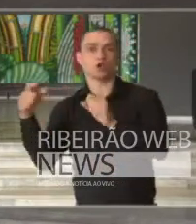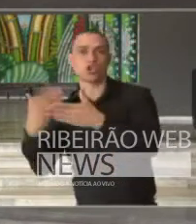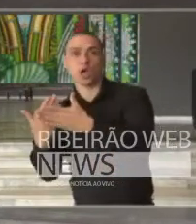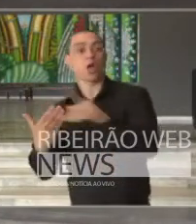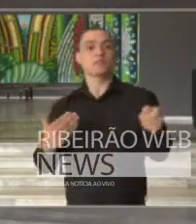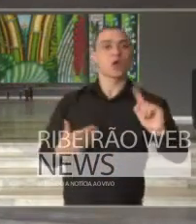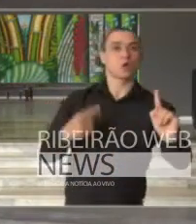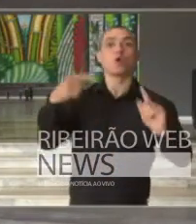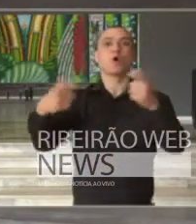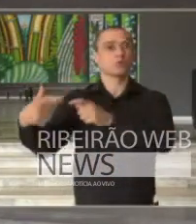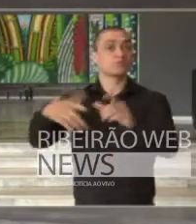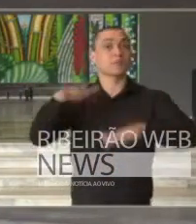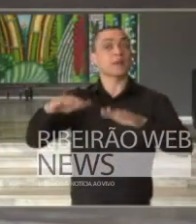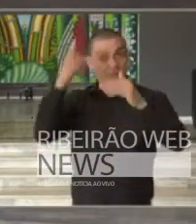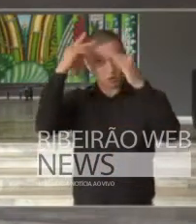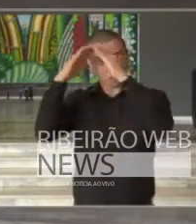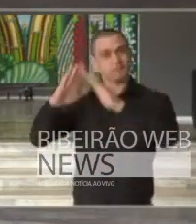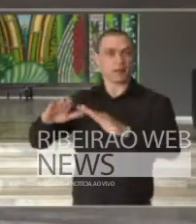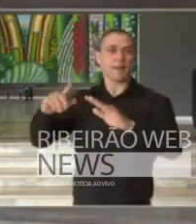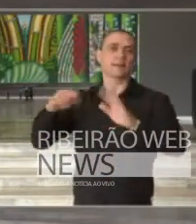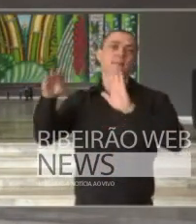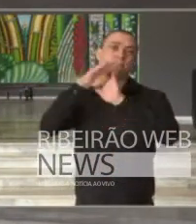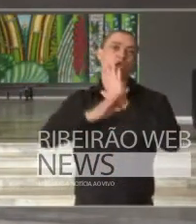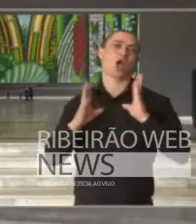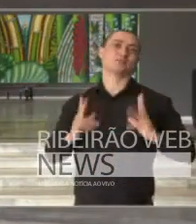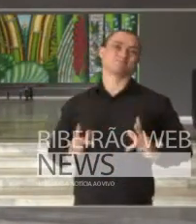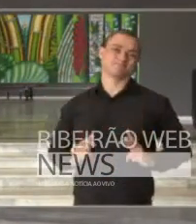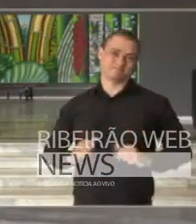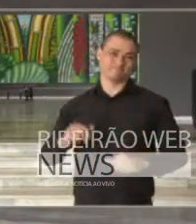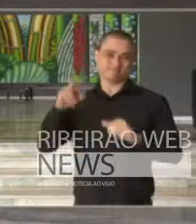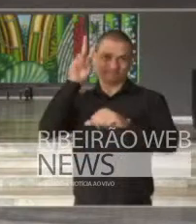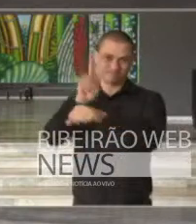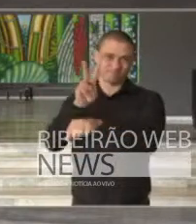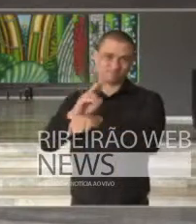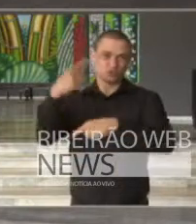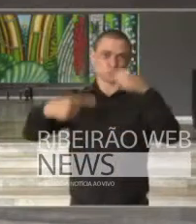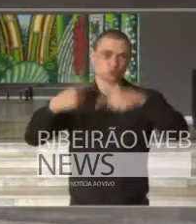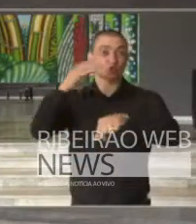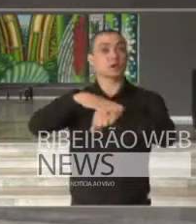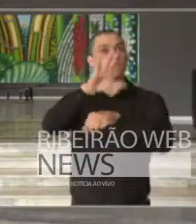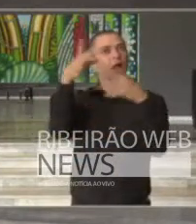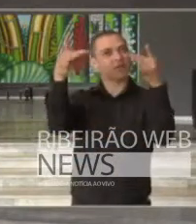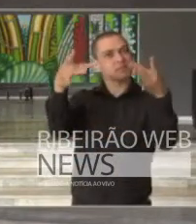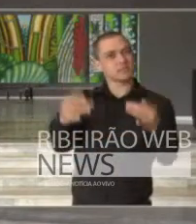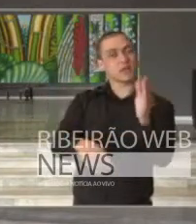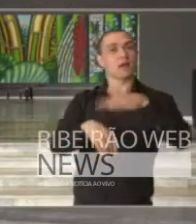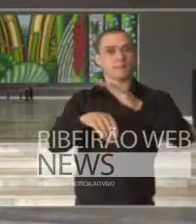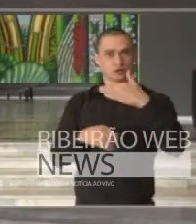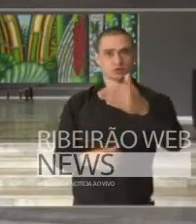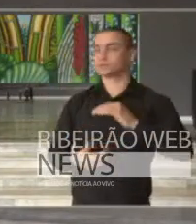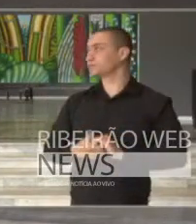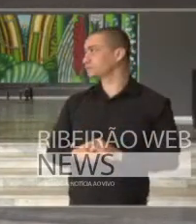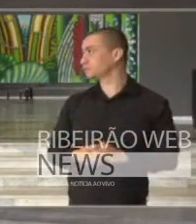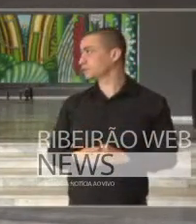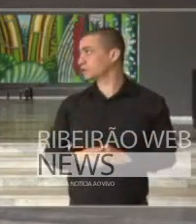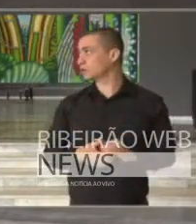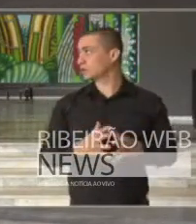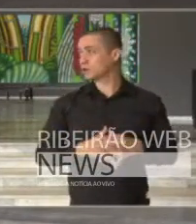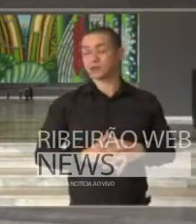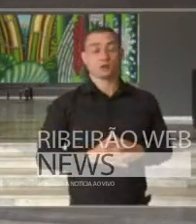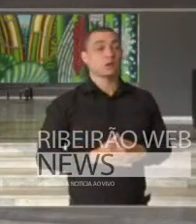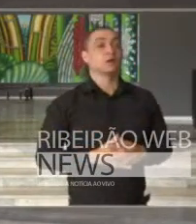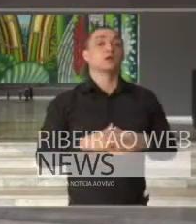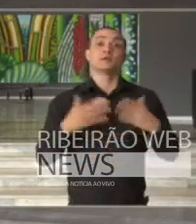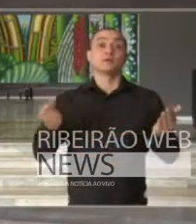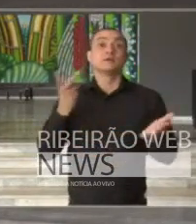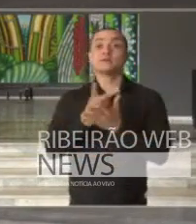ser considerado. E, lógico, protocolos de higiene que estamos discutindo e vamos construir com o maior nível de detalhe possível. Pode passar.